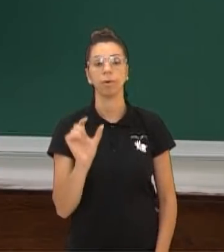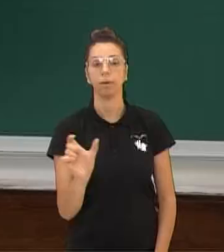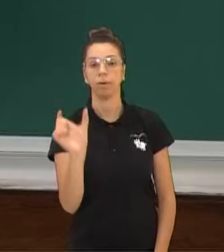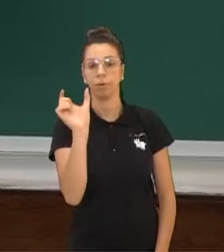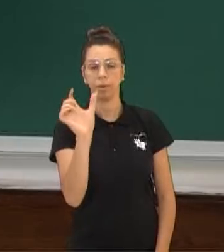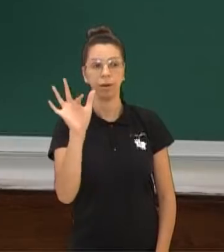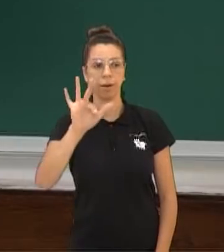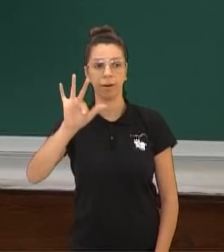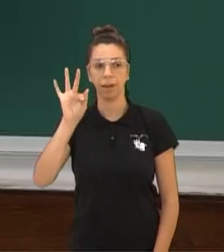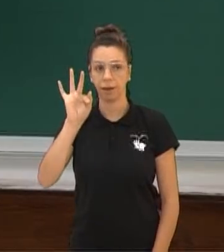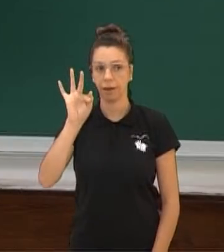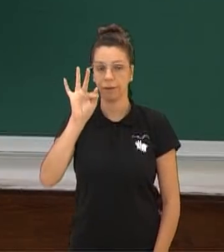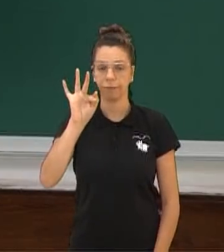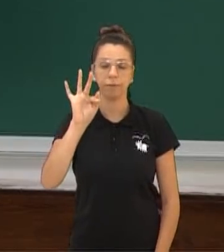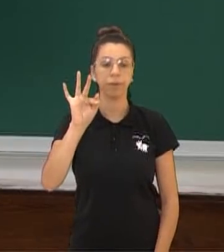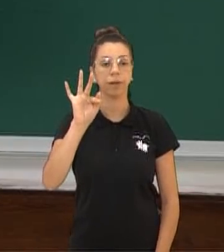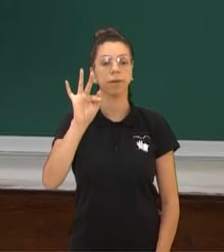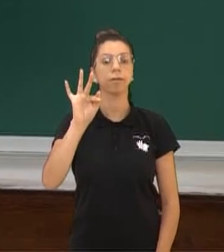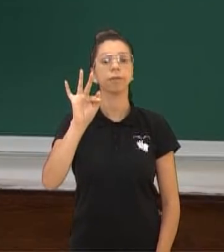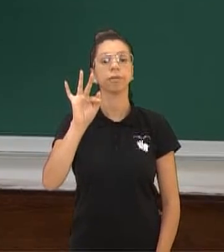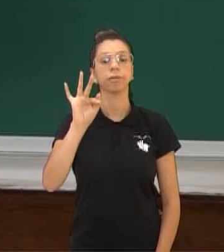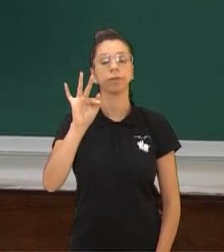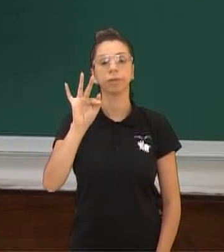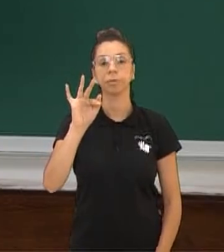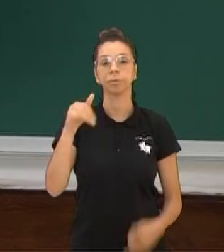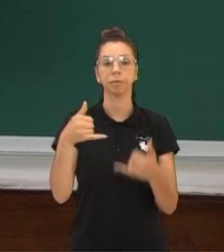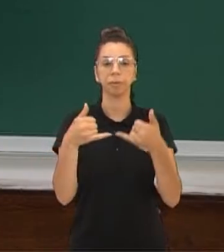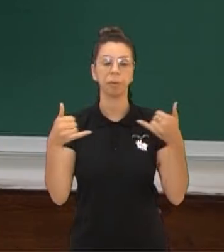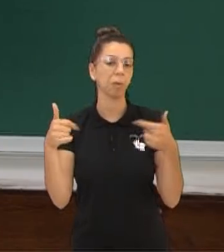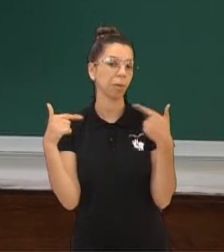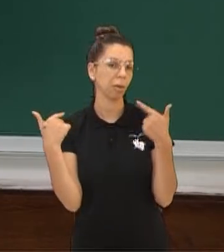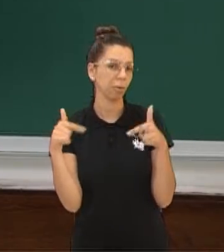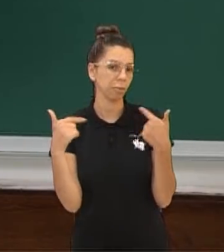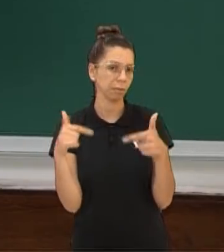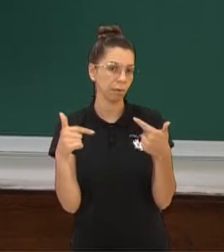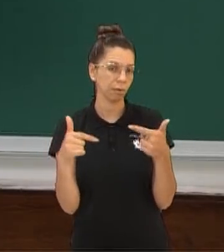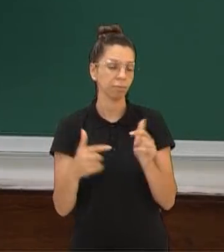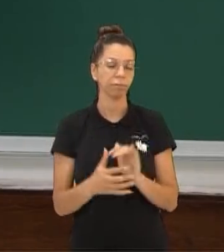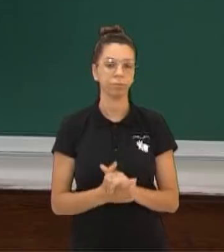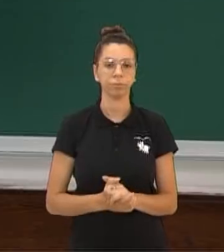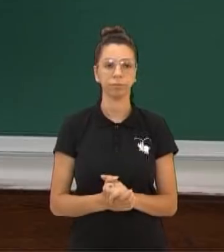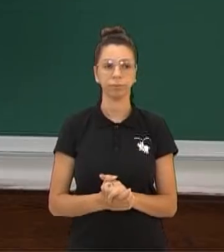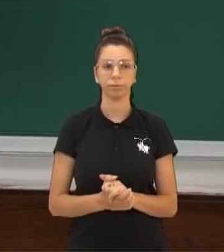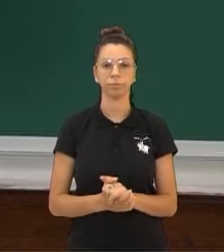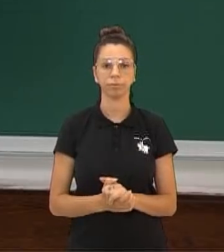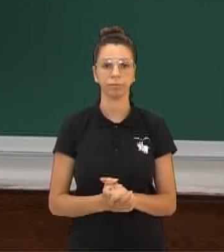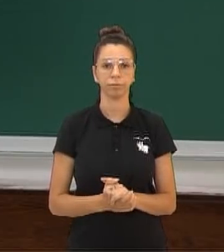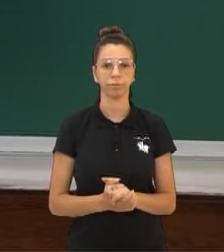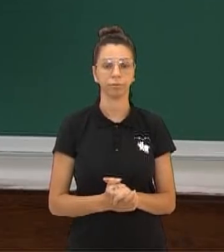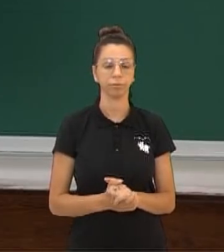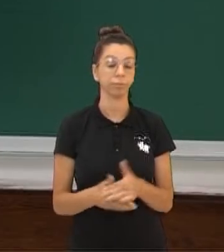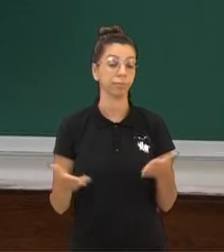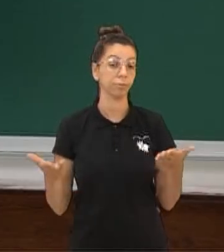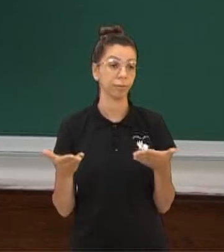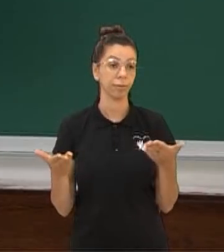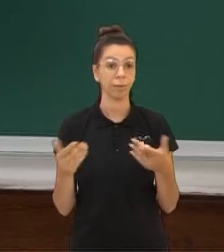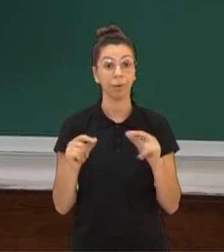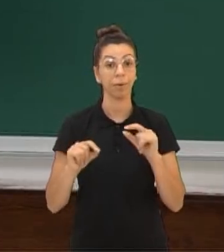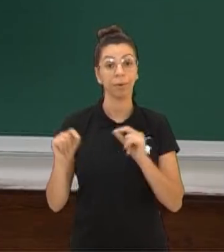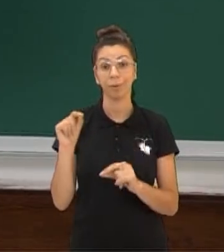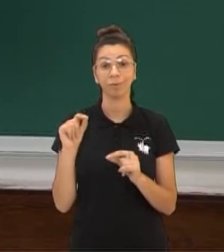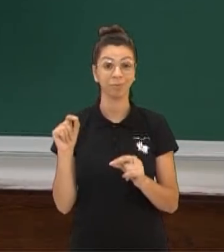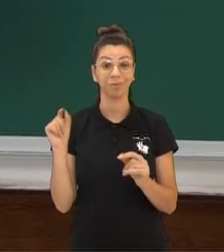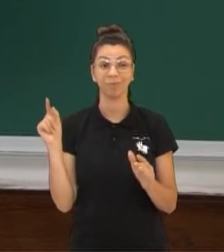é fio, e o less quer dizer sem fio, wireless, sem fio. E agora nós vamos